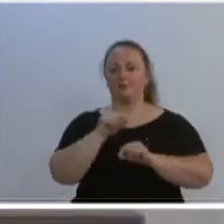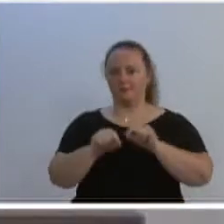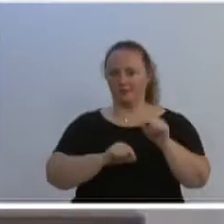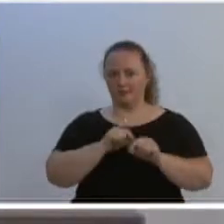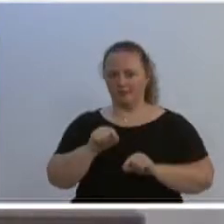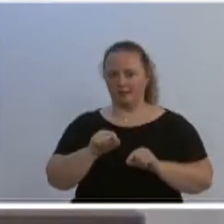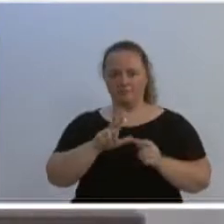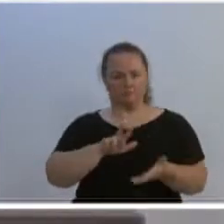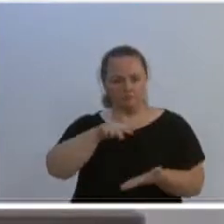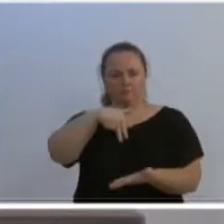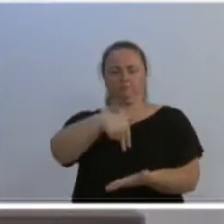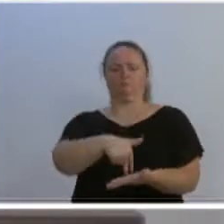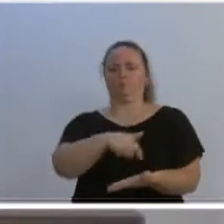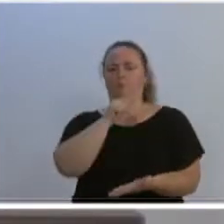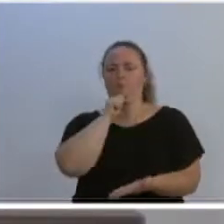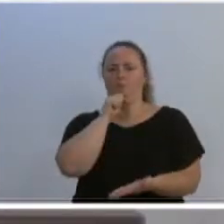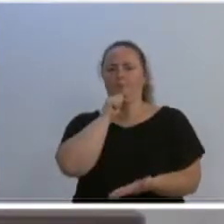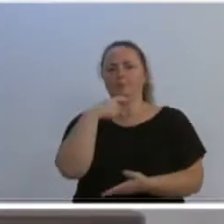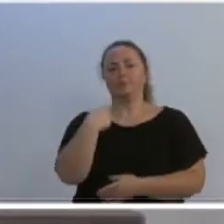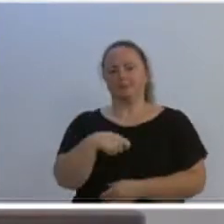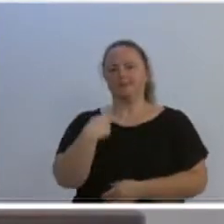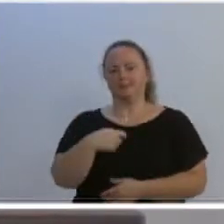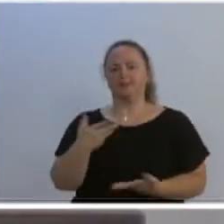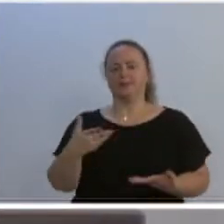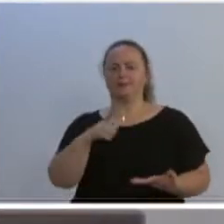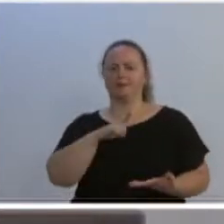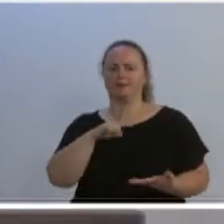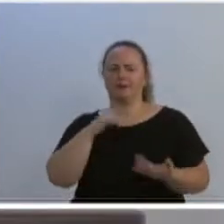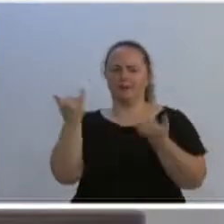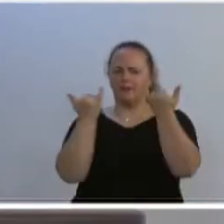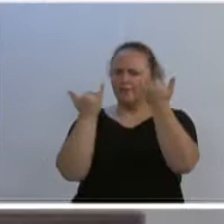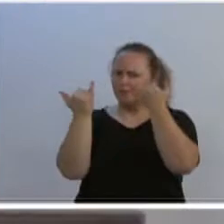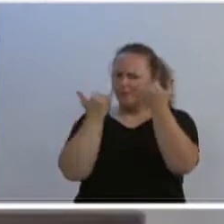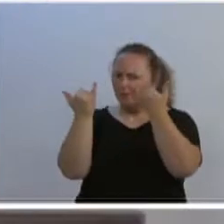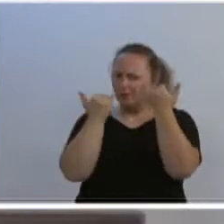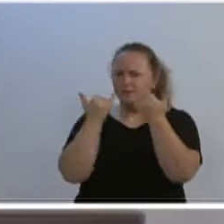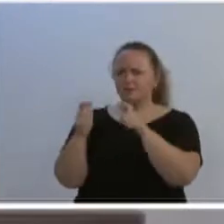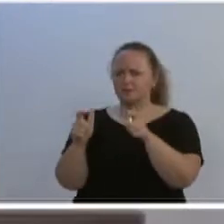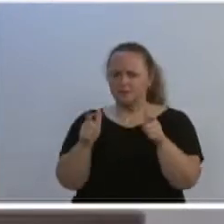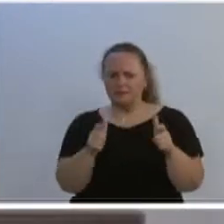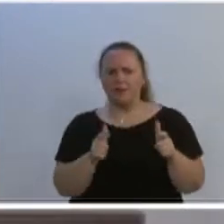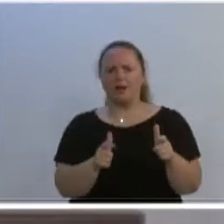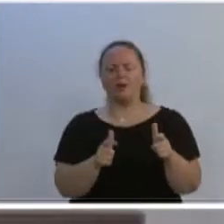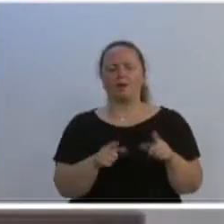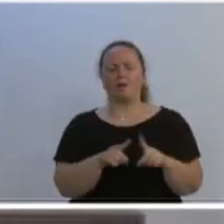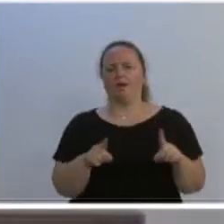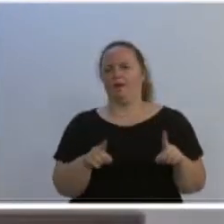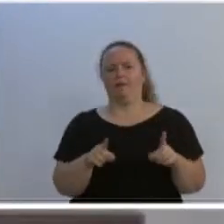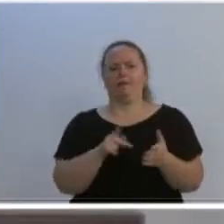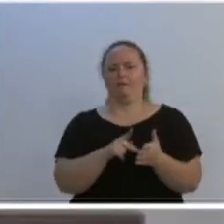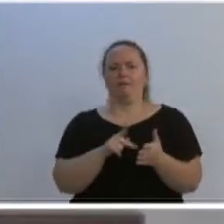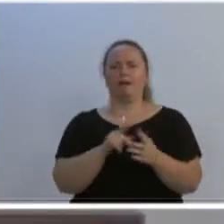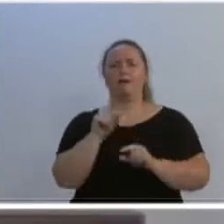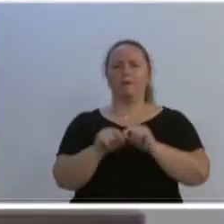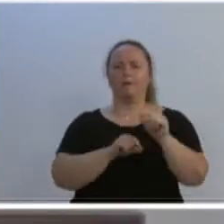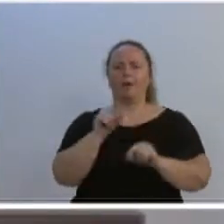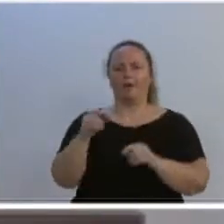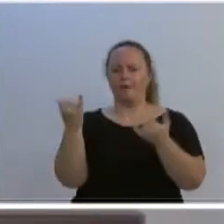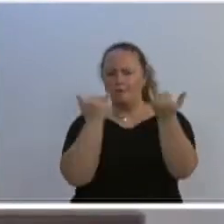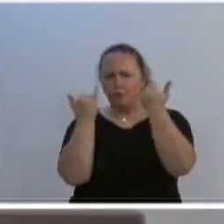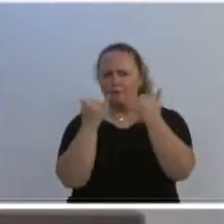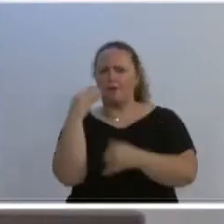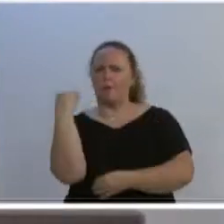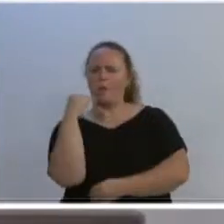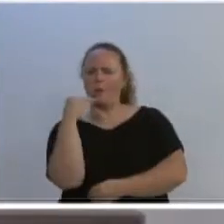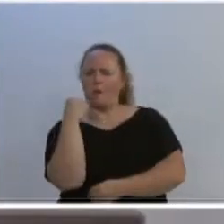nos posicionar quando temos aqui informações que são trazidas de forma a ludibriar as pessoas, né,